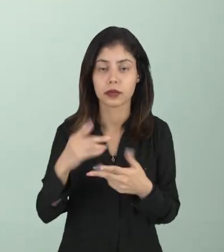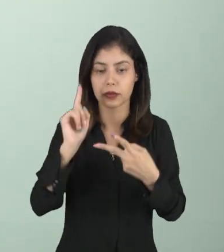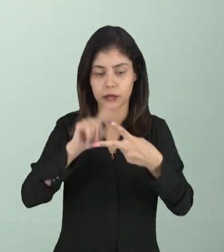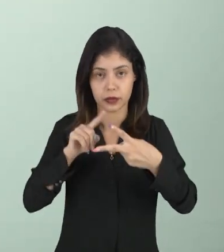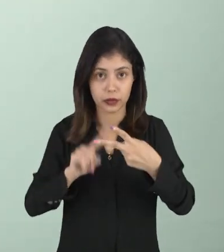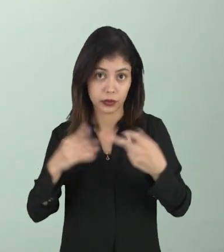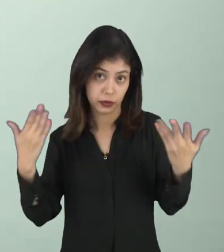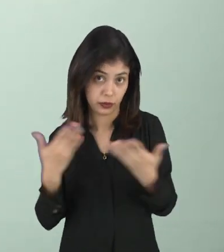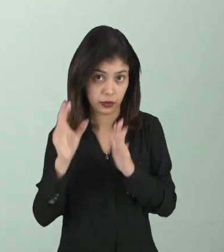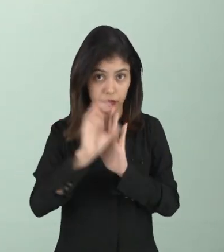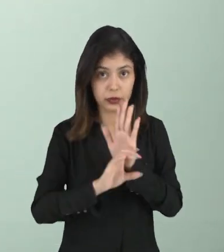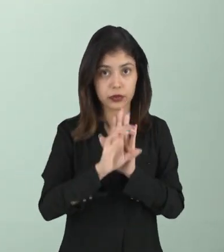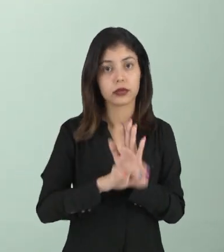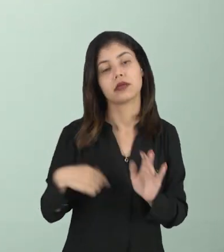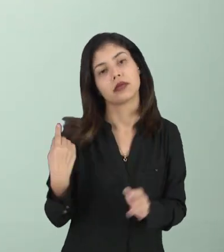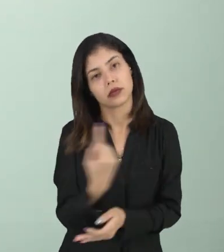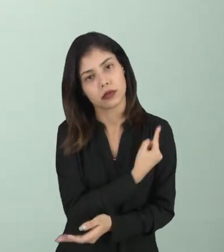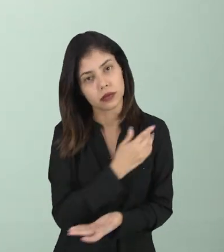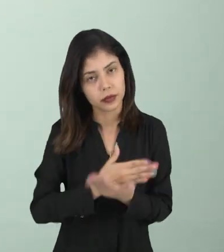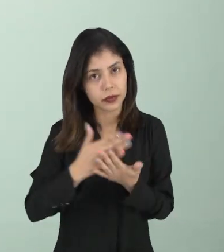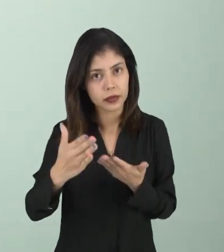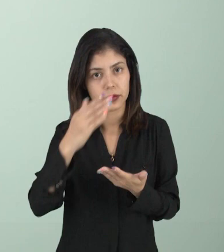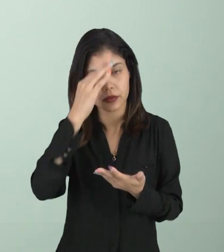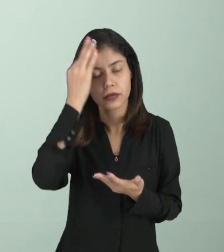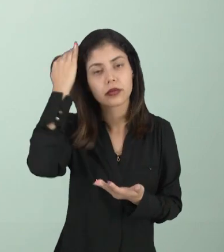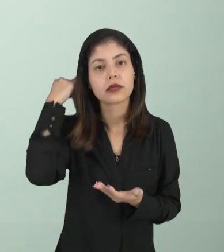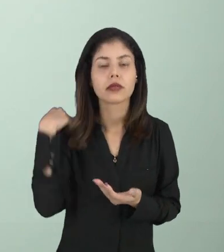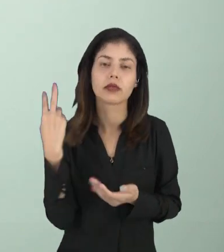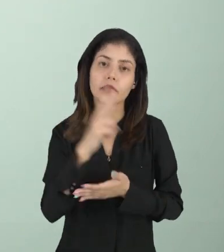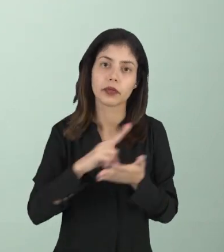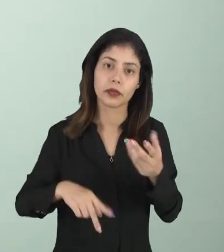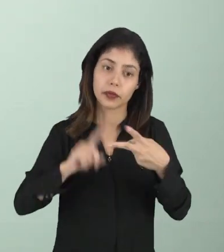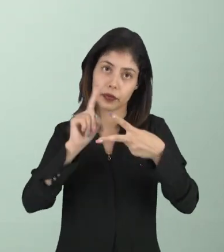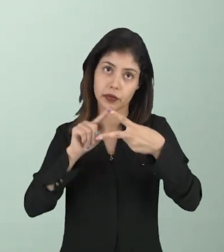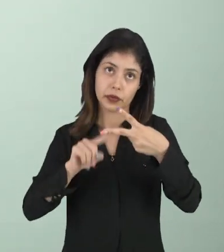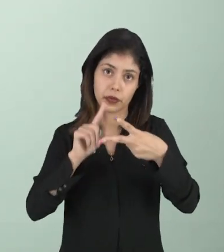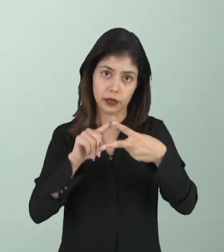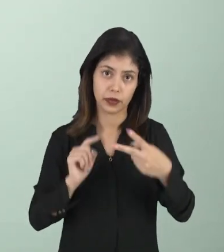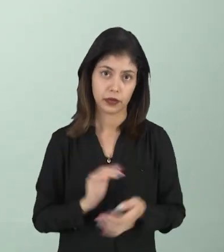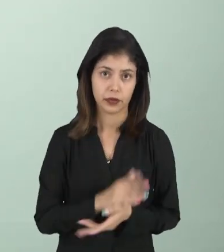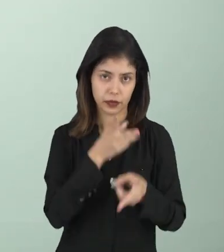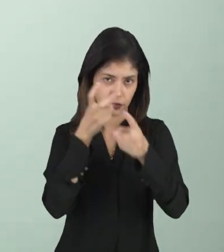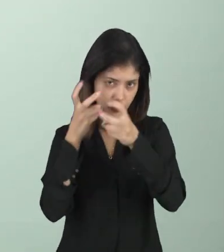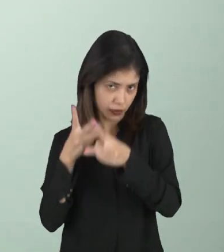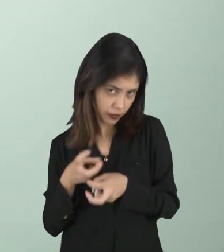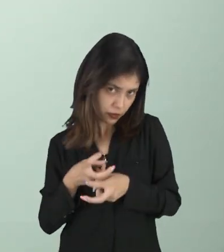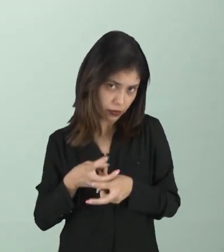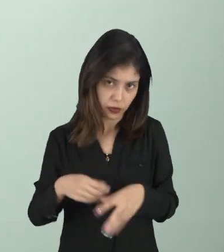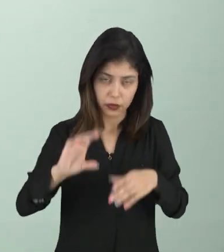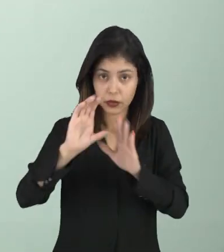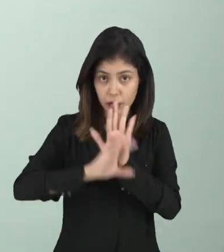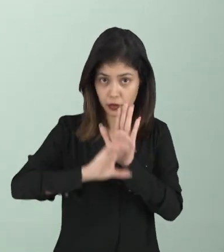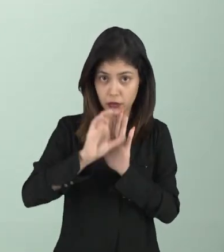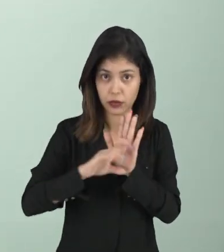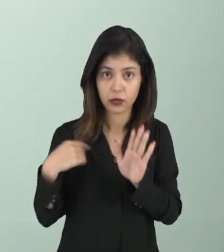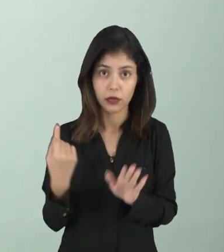dois conceitos hoje. E para a gente iniciar, vamos ler duas frases. Observem o